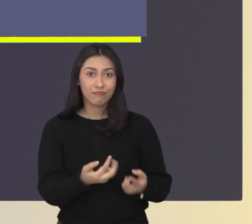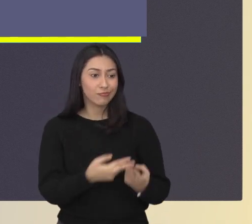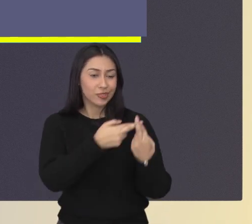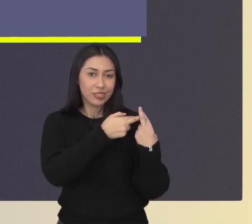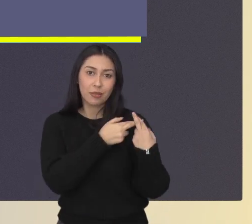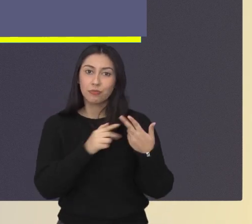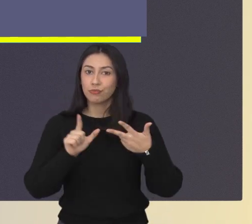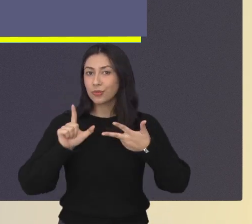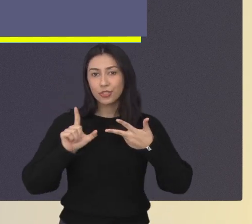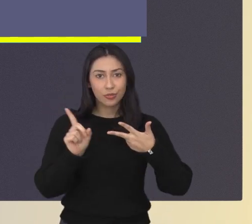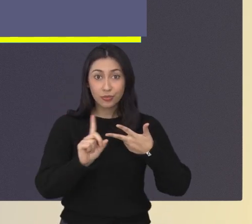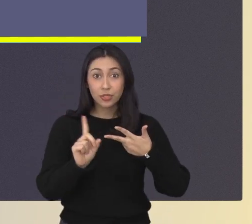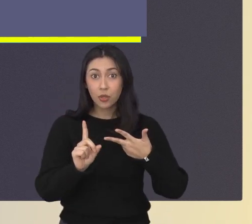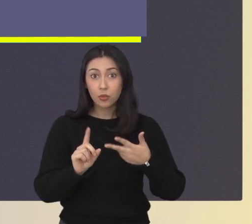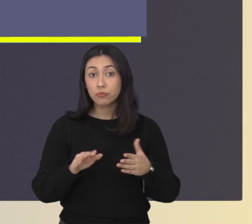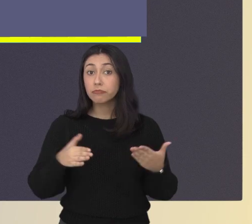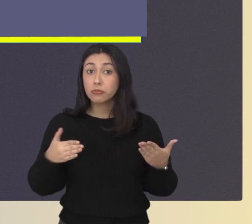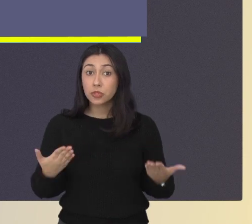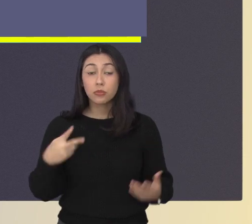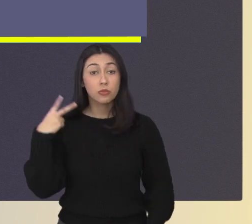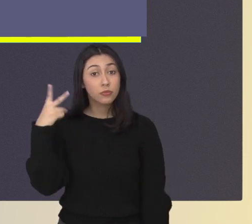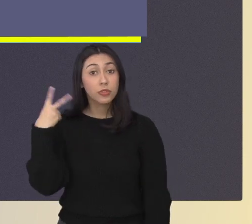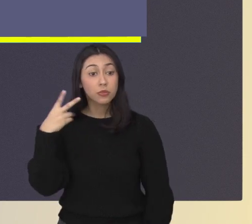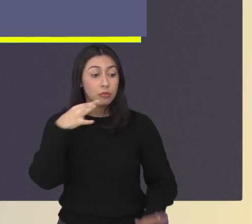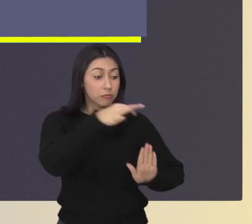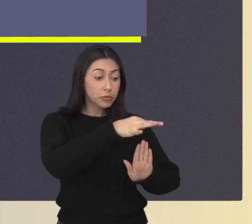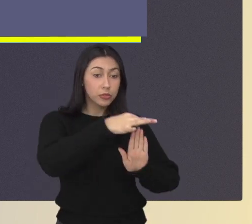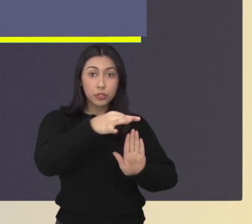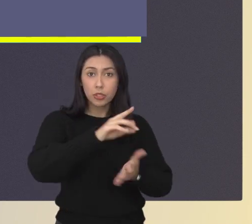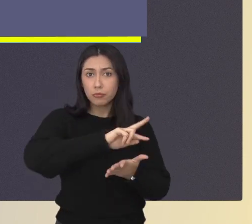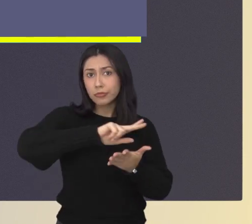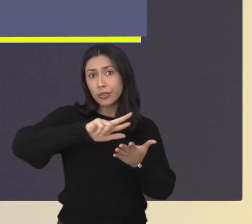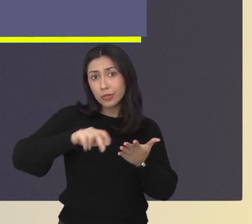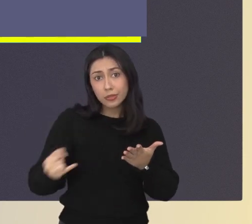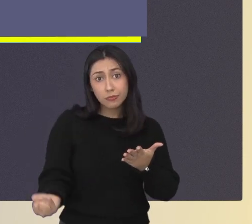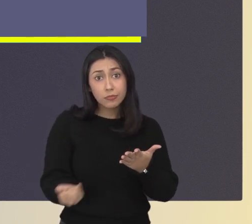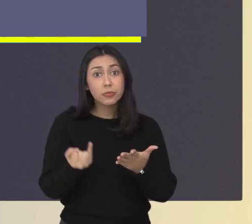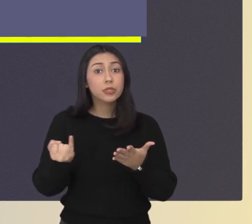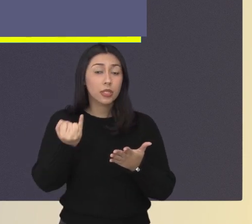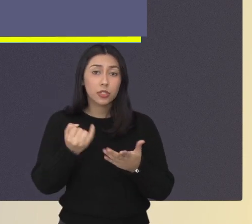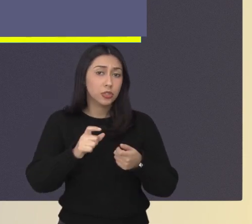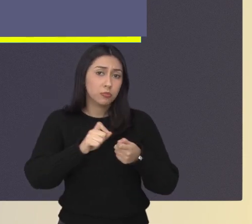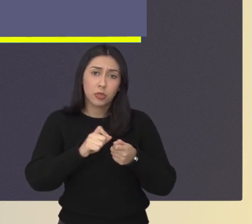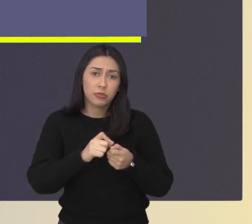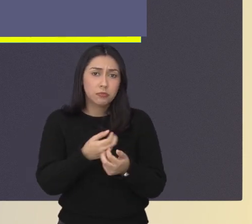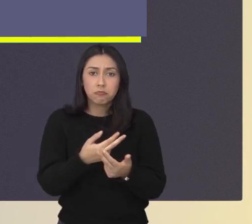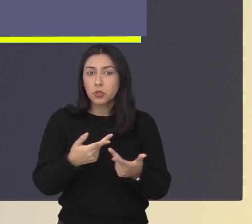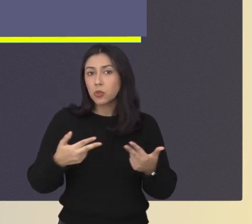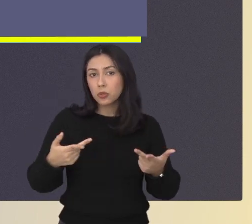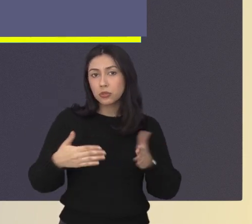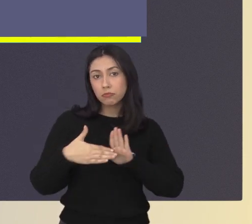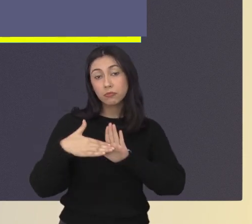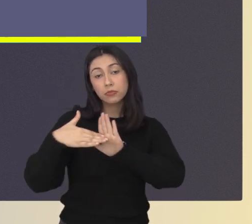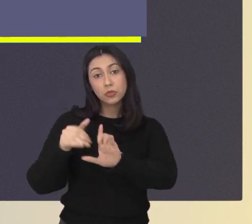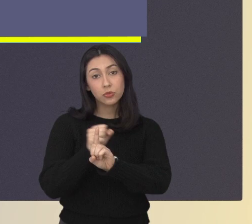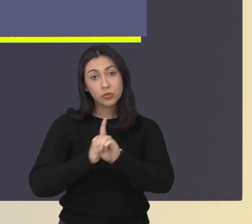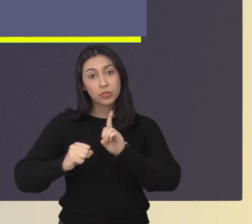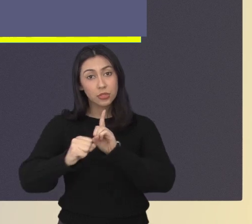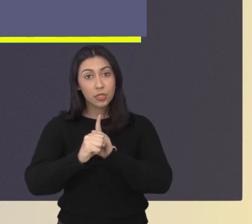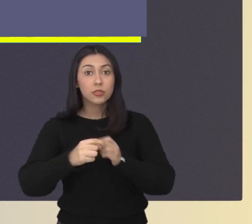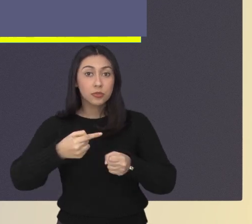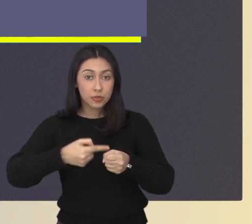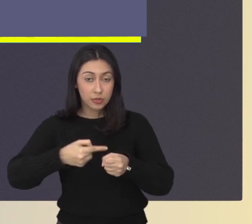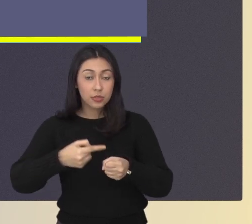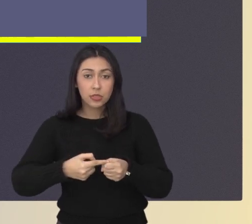Poder Legislativo, ou seja, por meio dela, os vereadores indicam a necessidade de se realizar alguma medida de